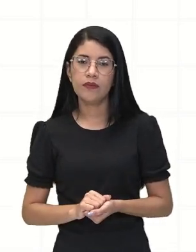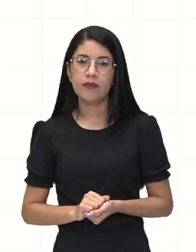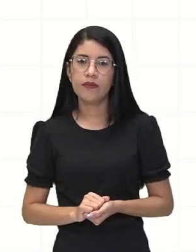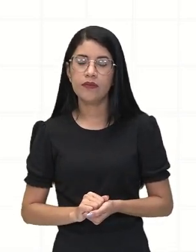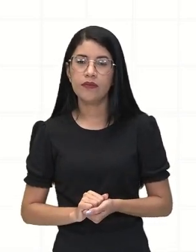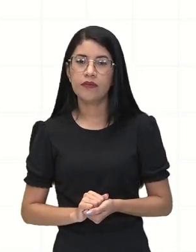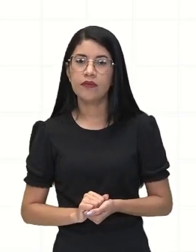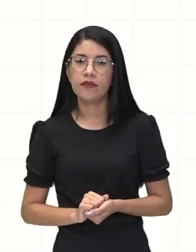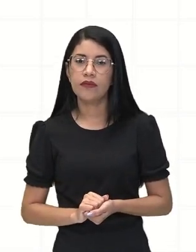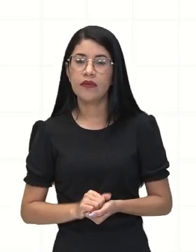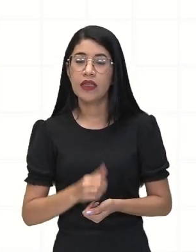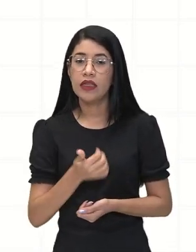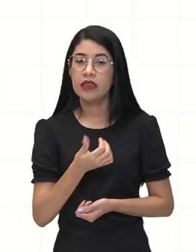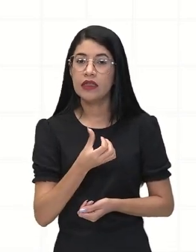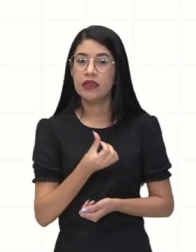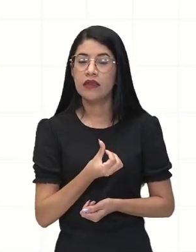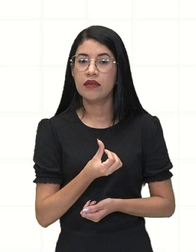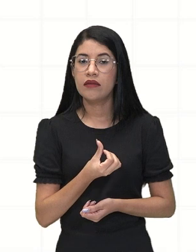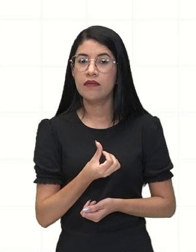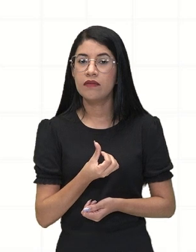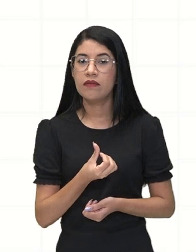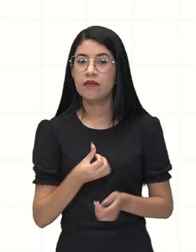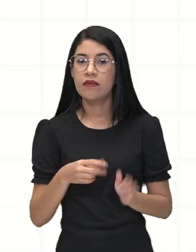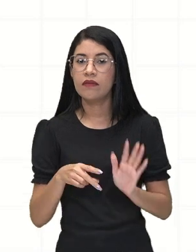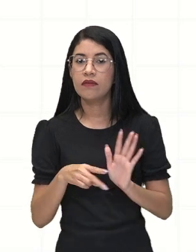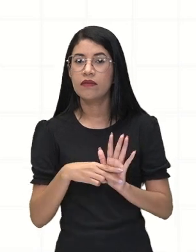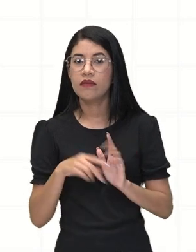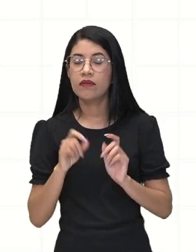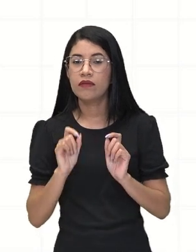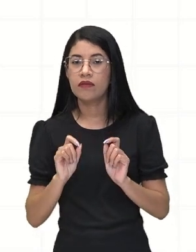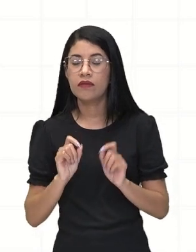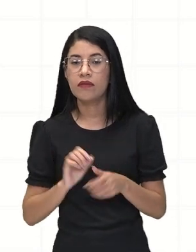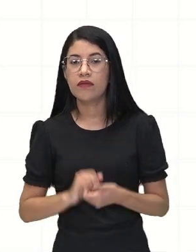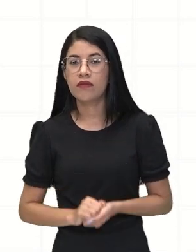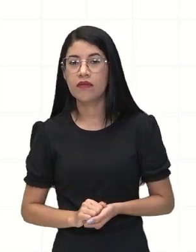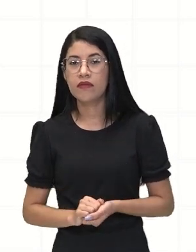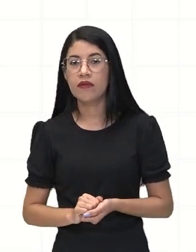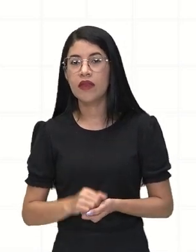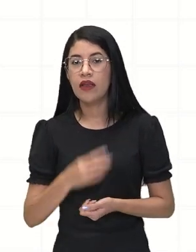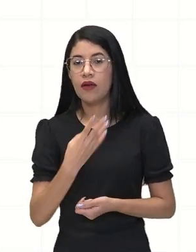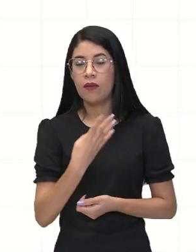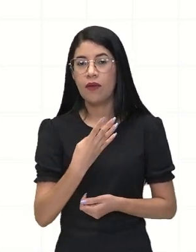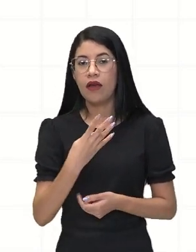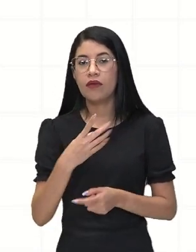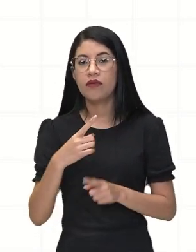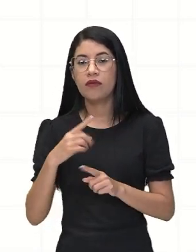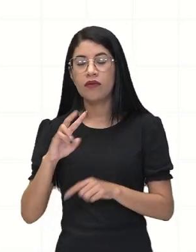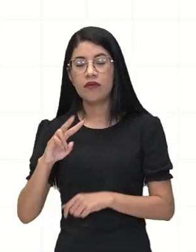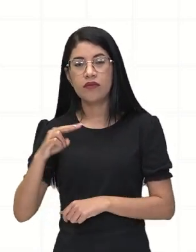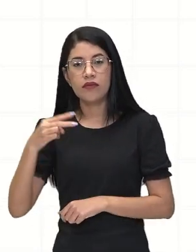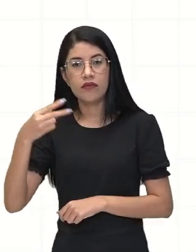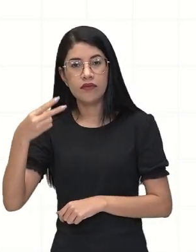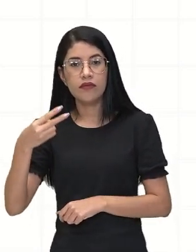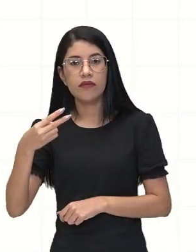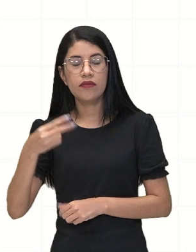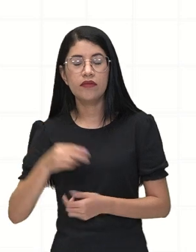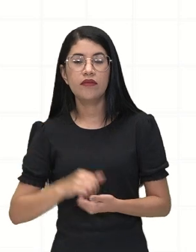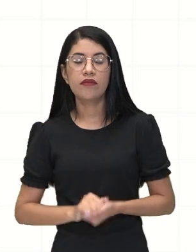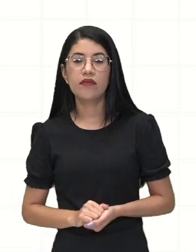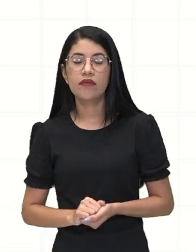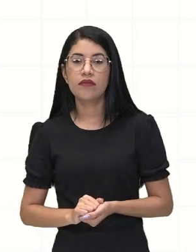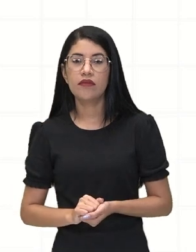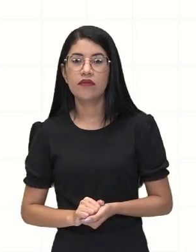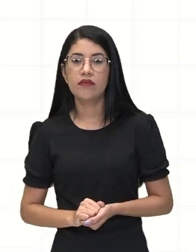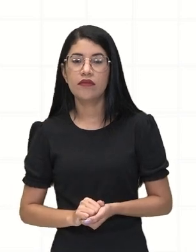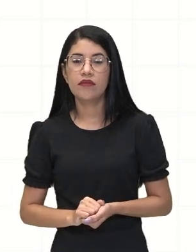né? Porque 16 é a mesma coisa que 4 ao quadrado.